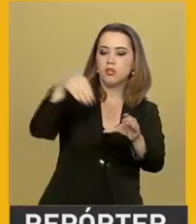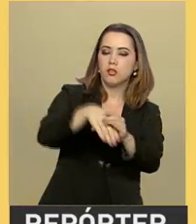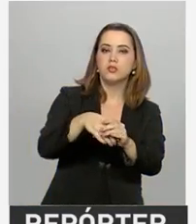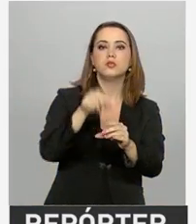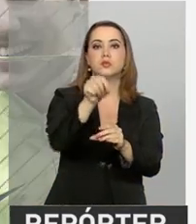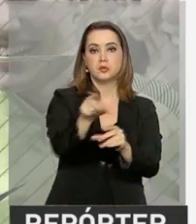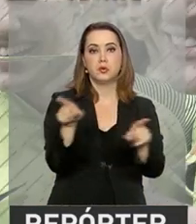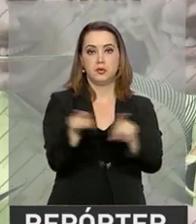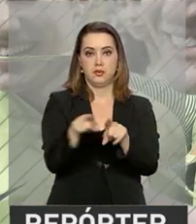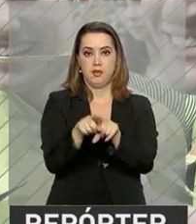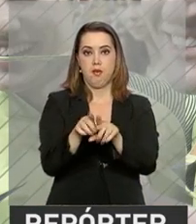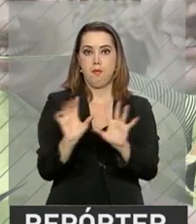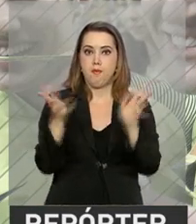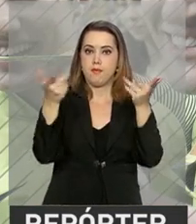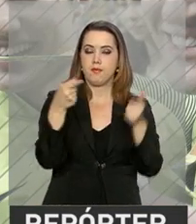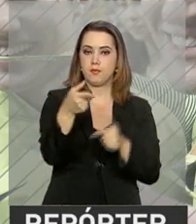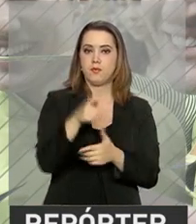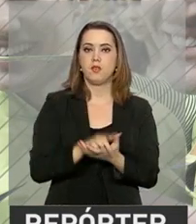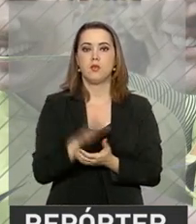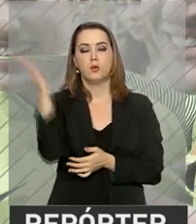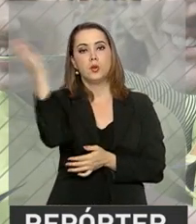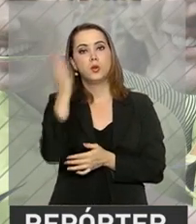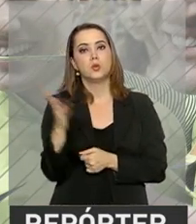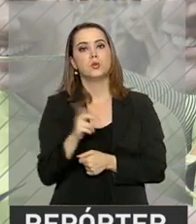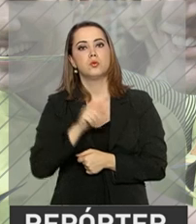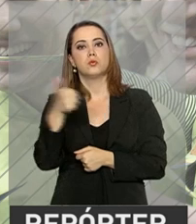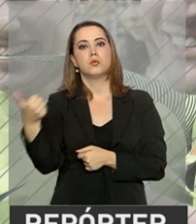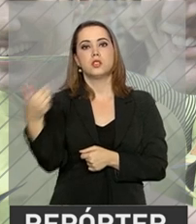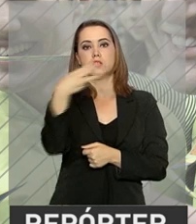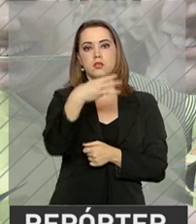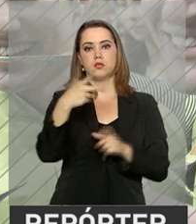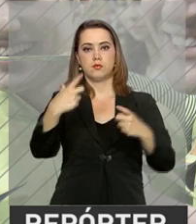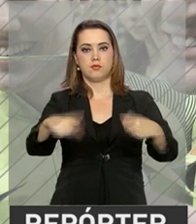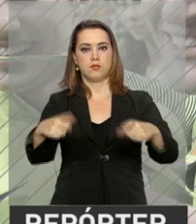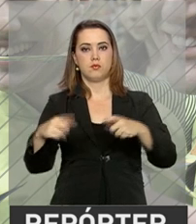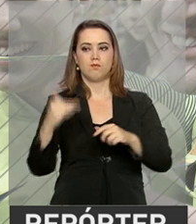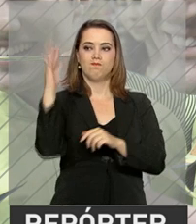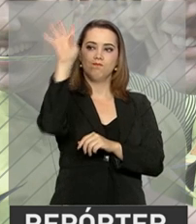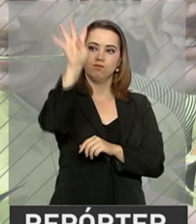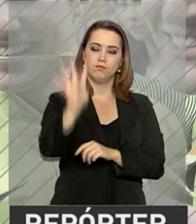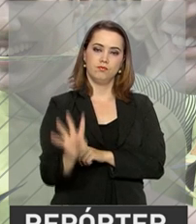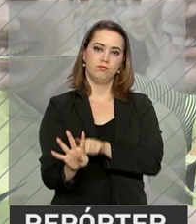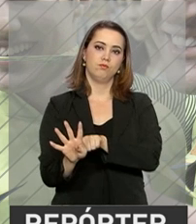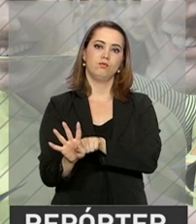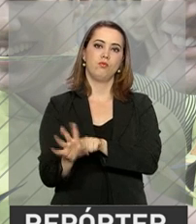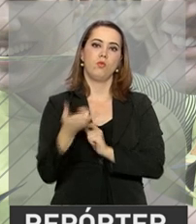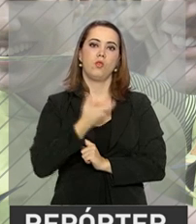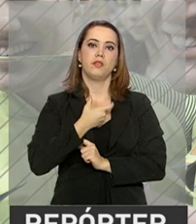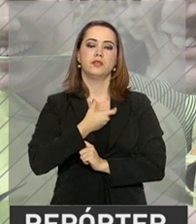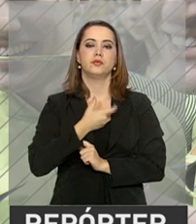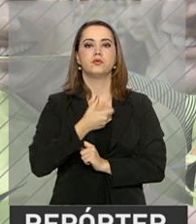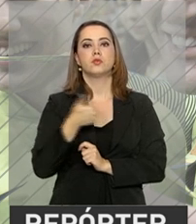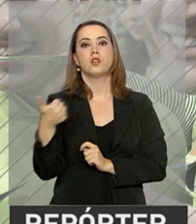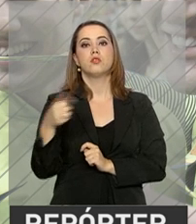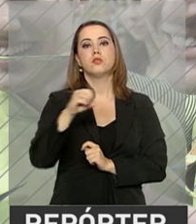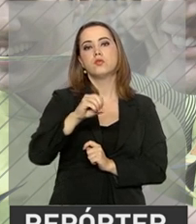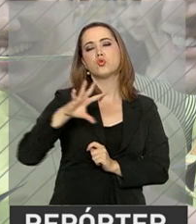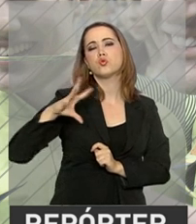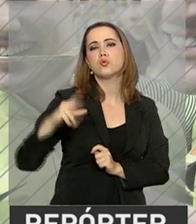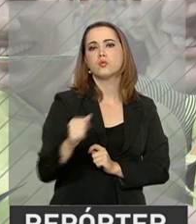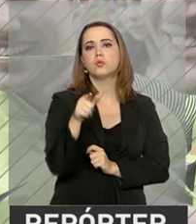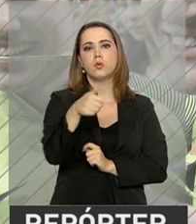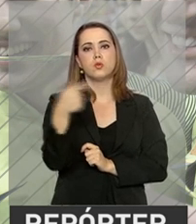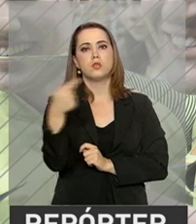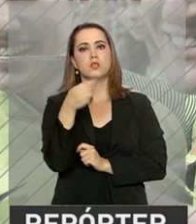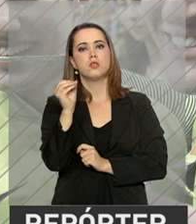também. O Brasil terminou a Olimpíada em 13º lugar no quadro de medalhas. Foram 19 no total, 7